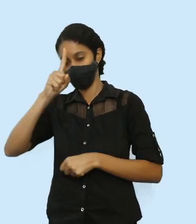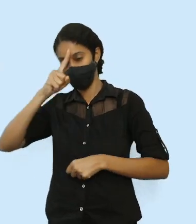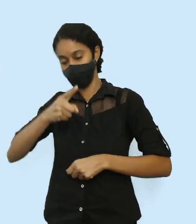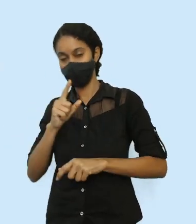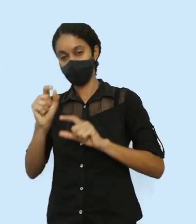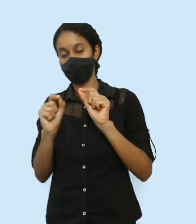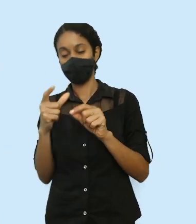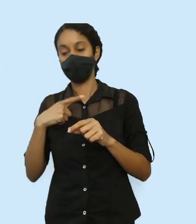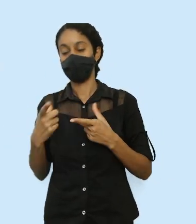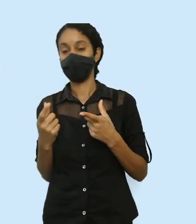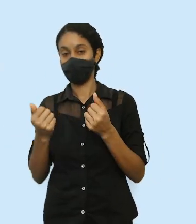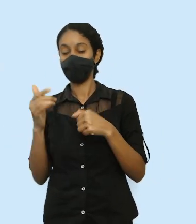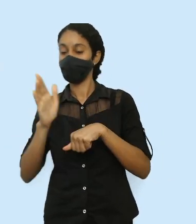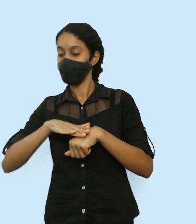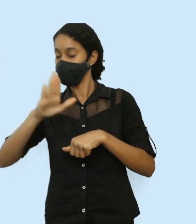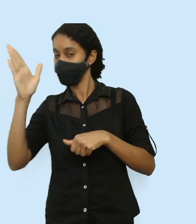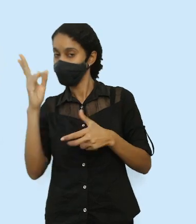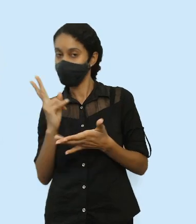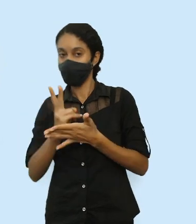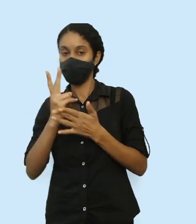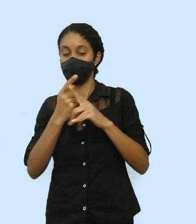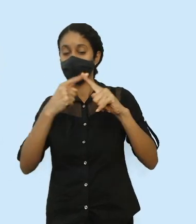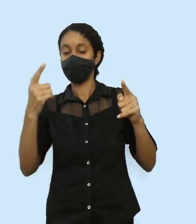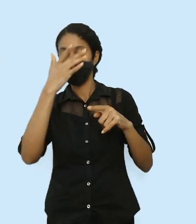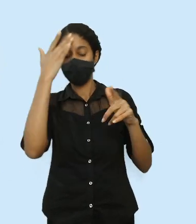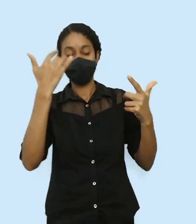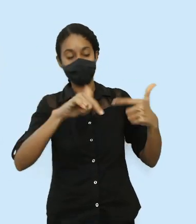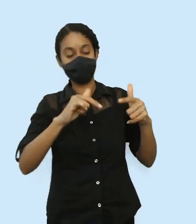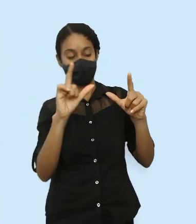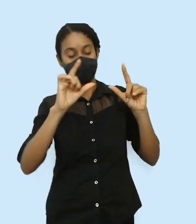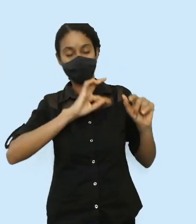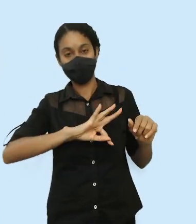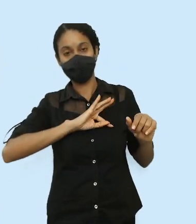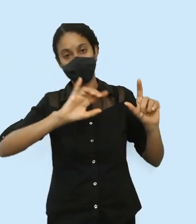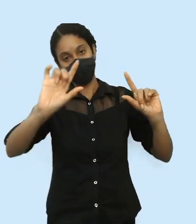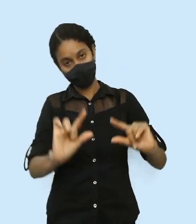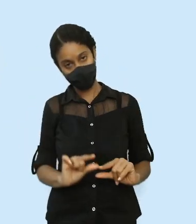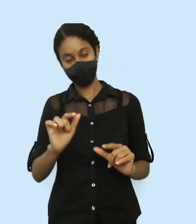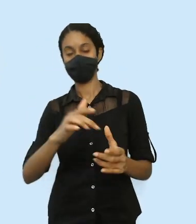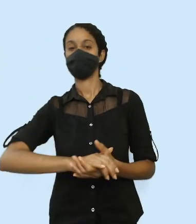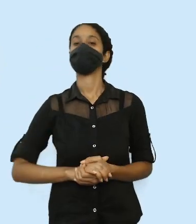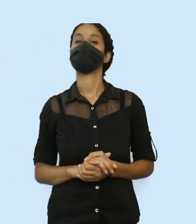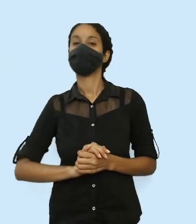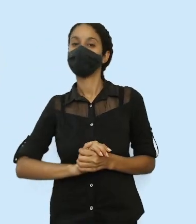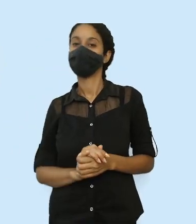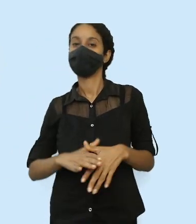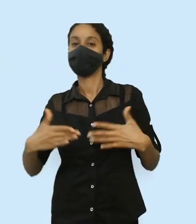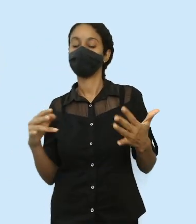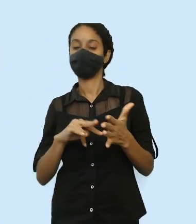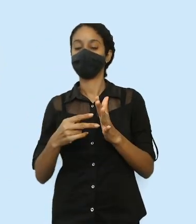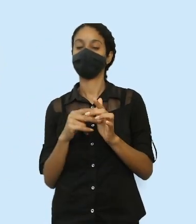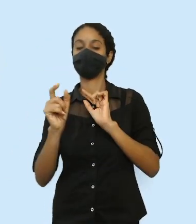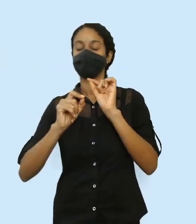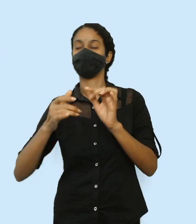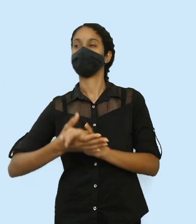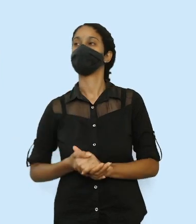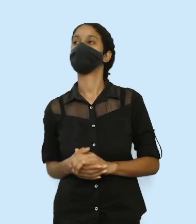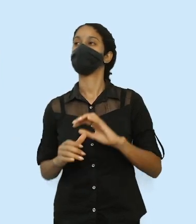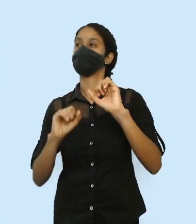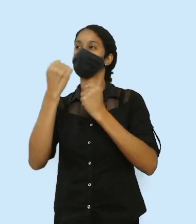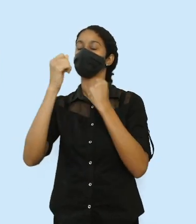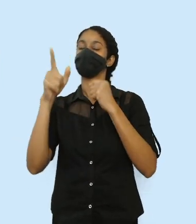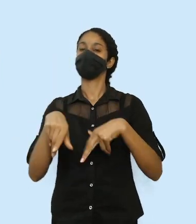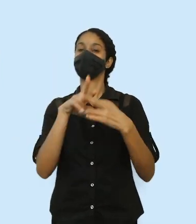ganhando lucros cada vez maiores, enquanto as pessoas ganhando salários cada vez menores. Ou seja, a indústria ela